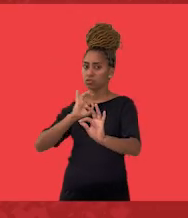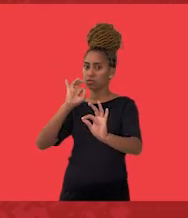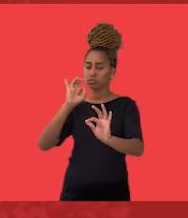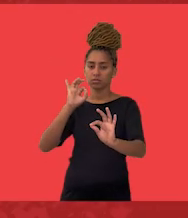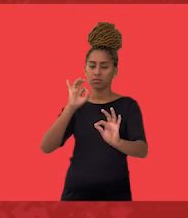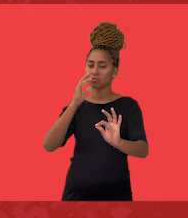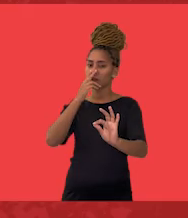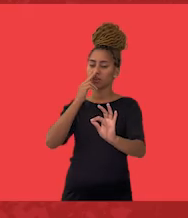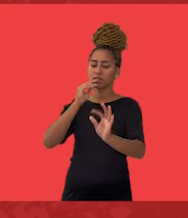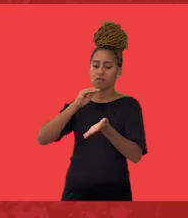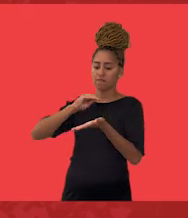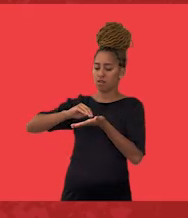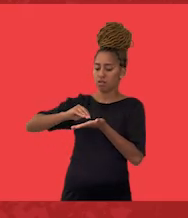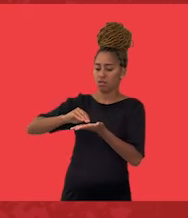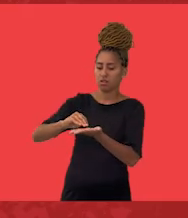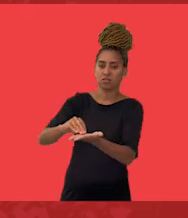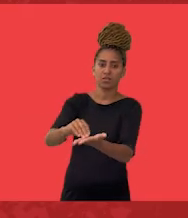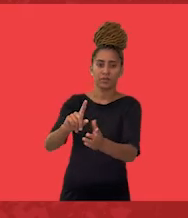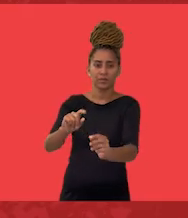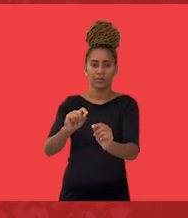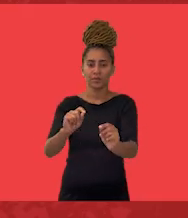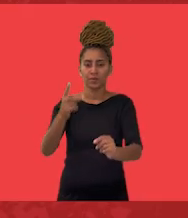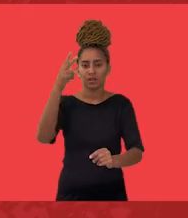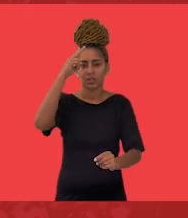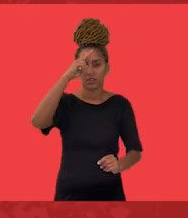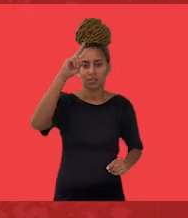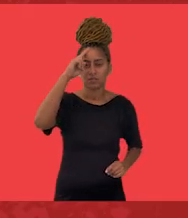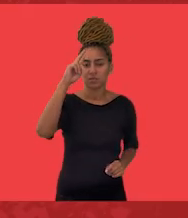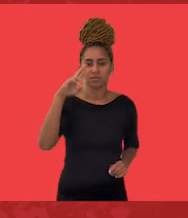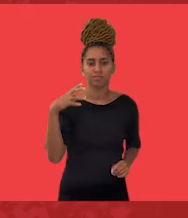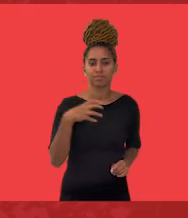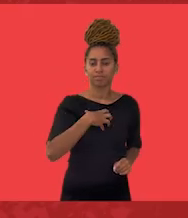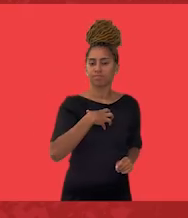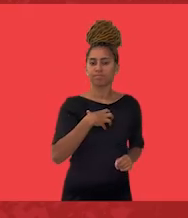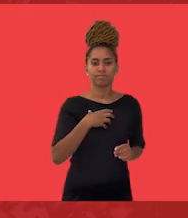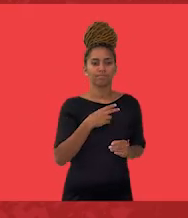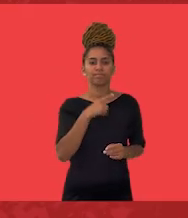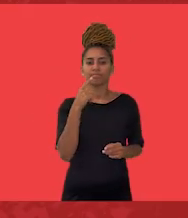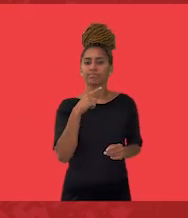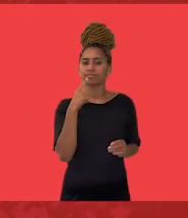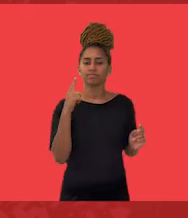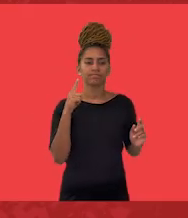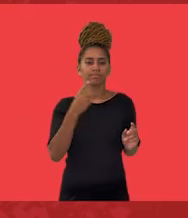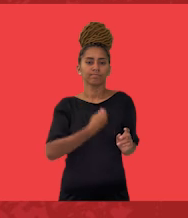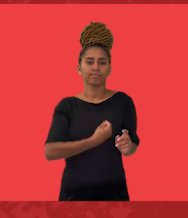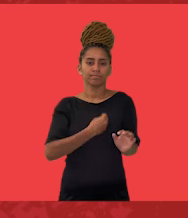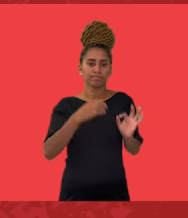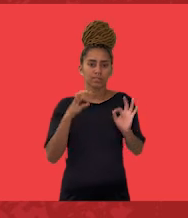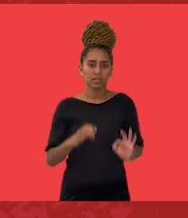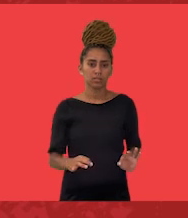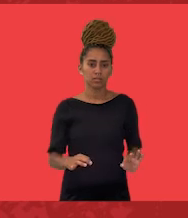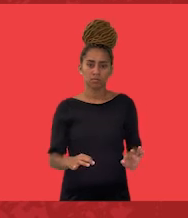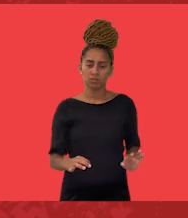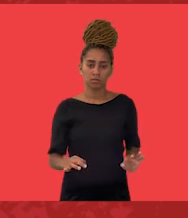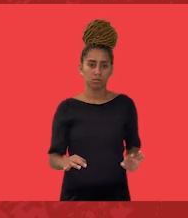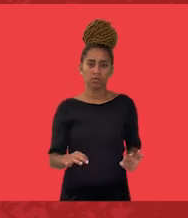de mim. A Espanha está a 6.062 quilômetros do Mondubim. Isso o GPS me